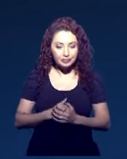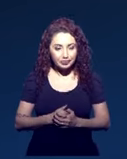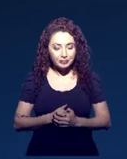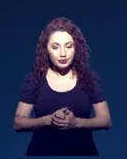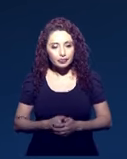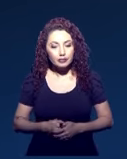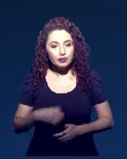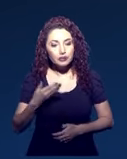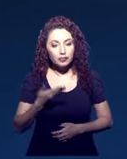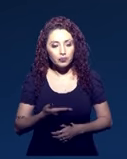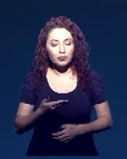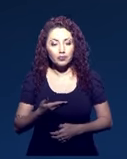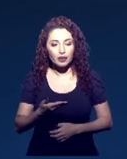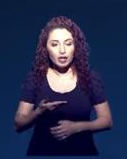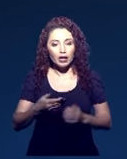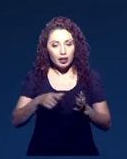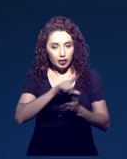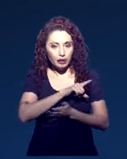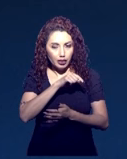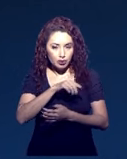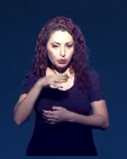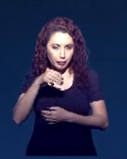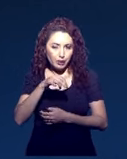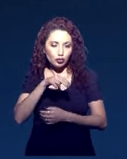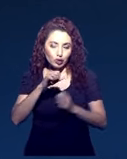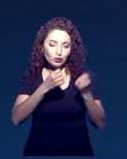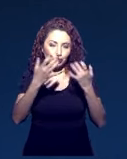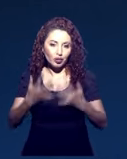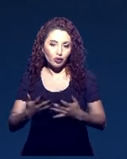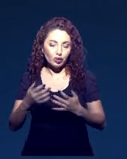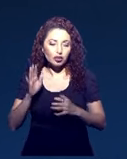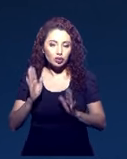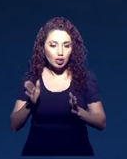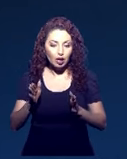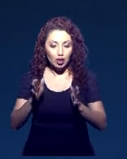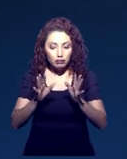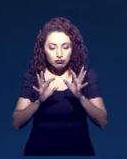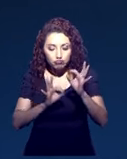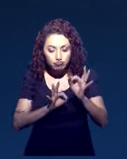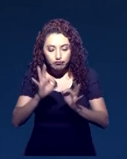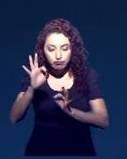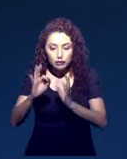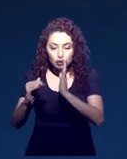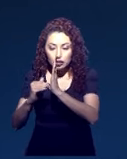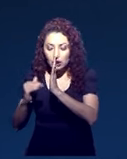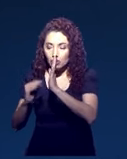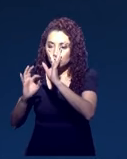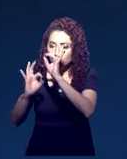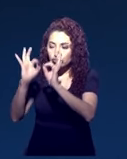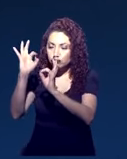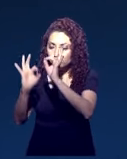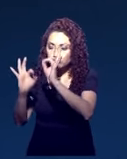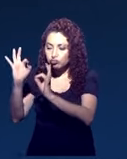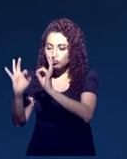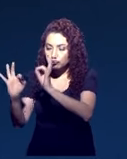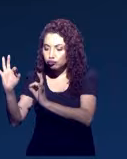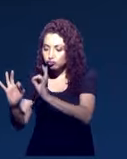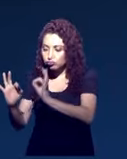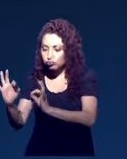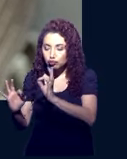lembrou Mansueto aqui antes de mim Eh diz que as os aprimoramentos do Senado já resolveram em